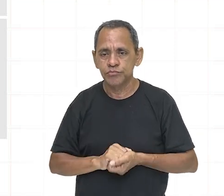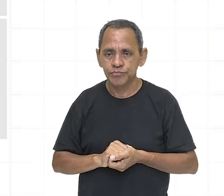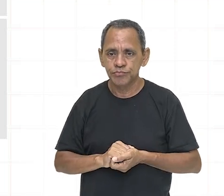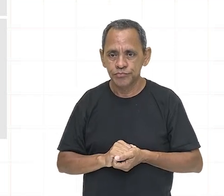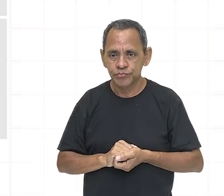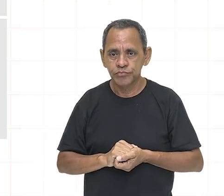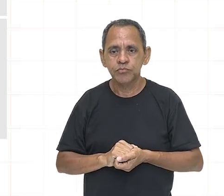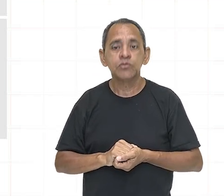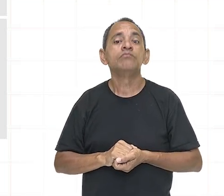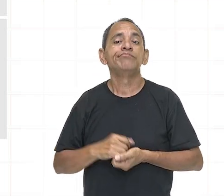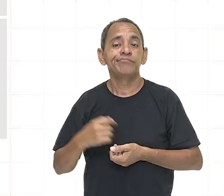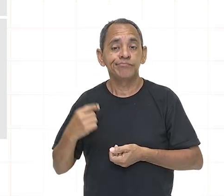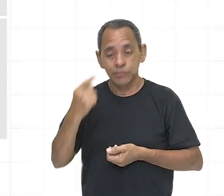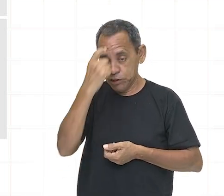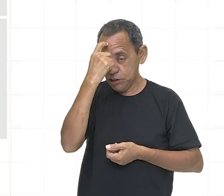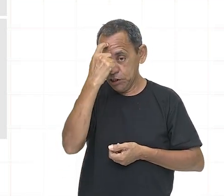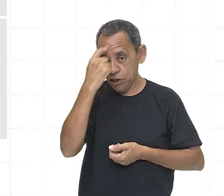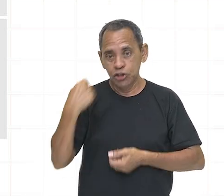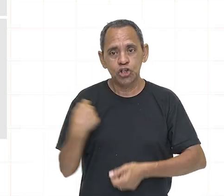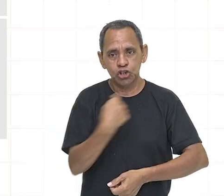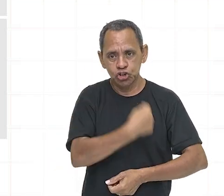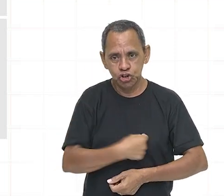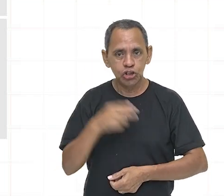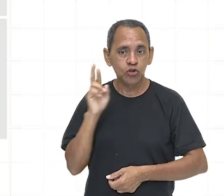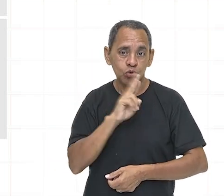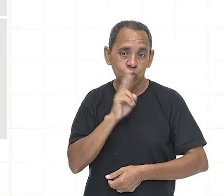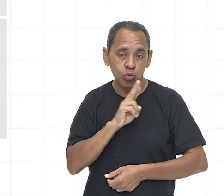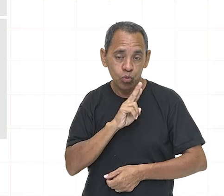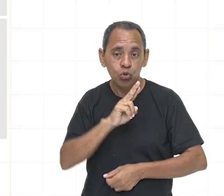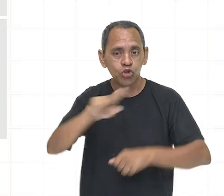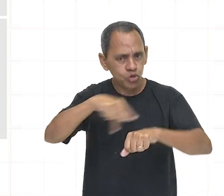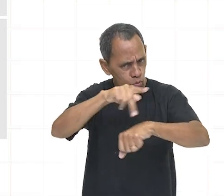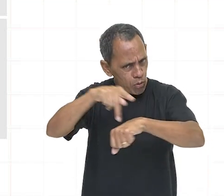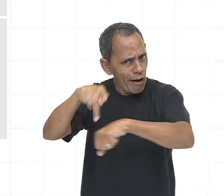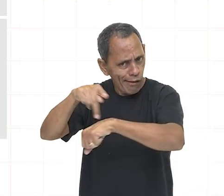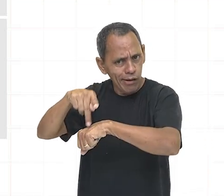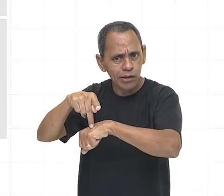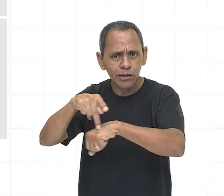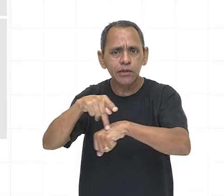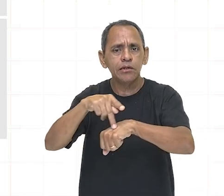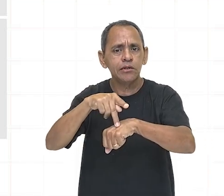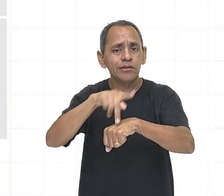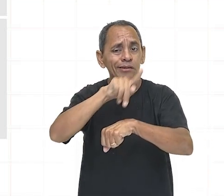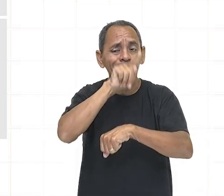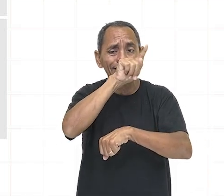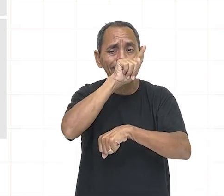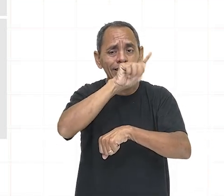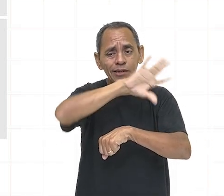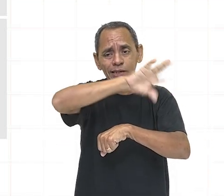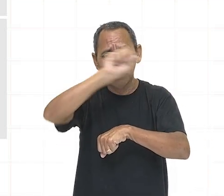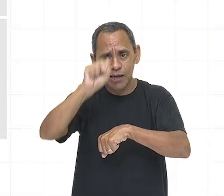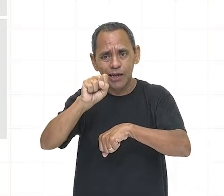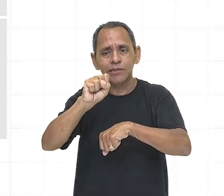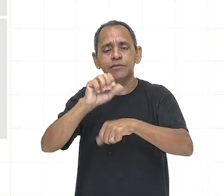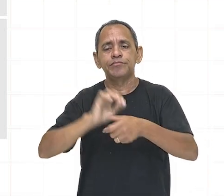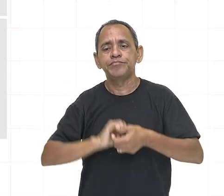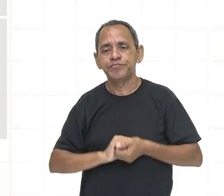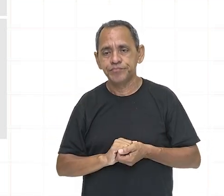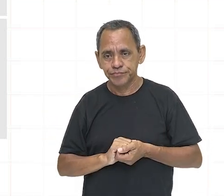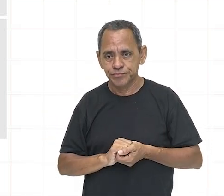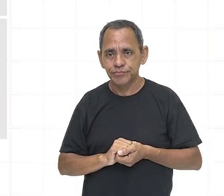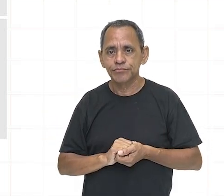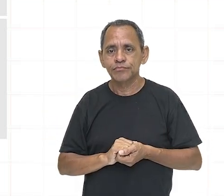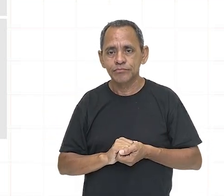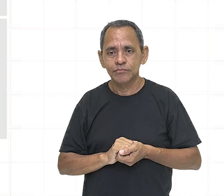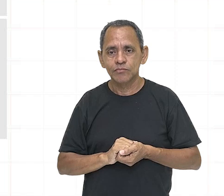a China, né, e a Rússia são países asiáticos, né? A Rússia tem uma grande parte aí no continente asiático e que